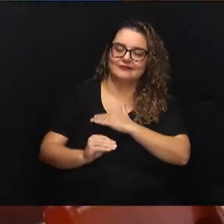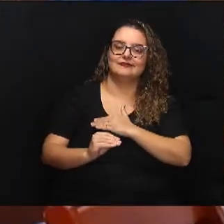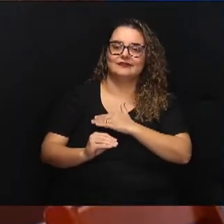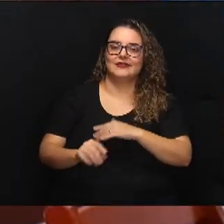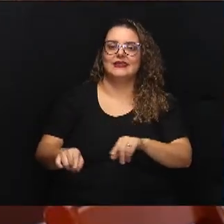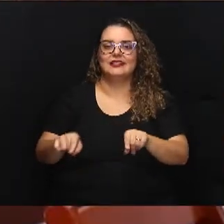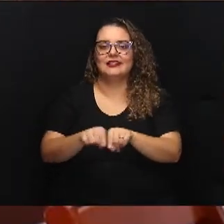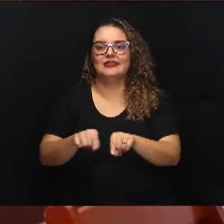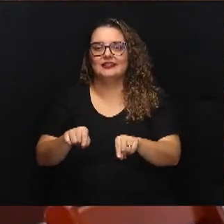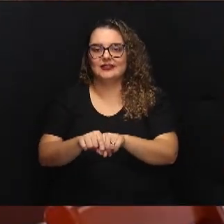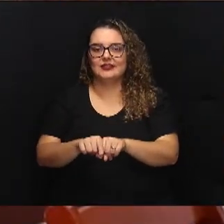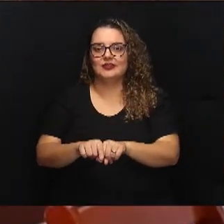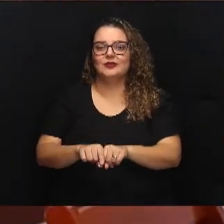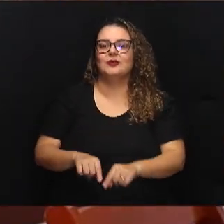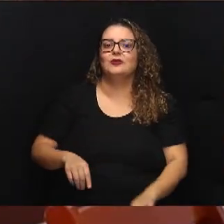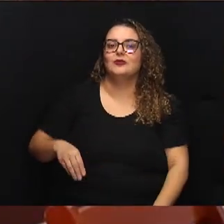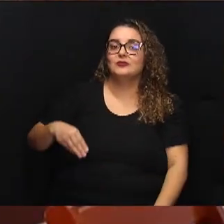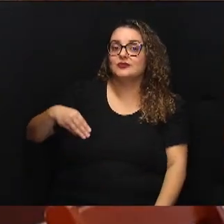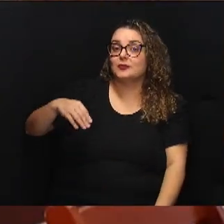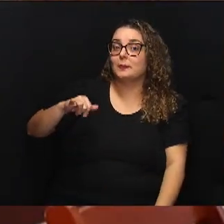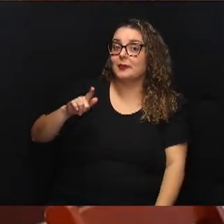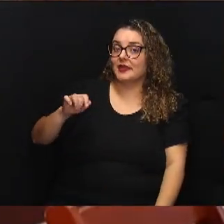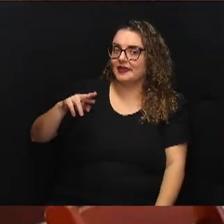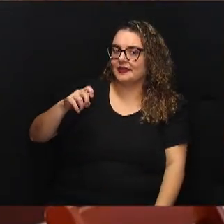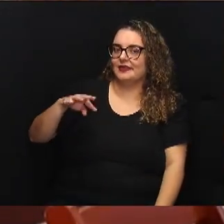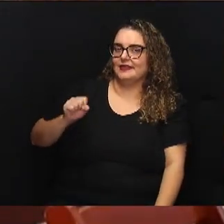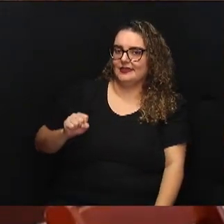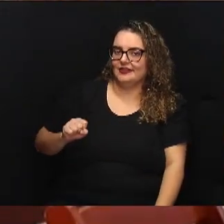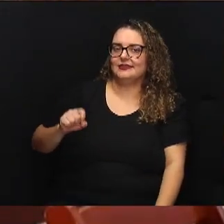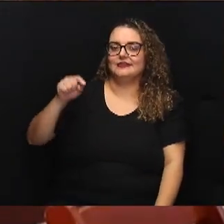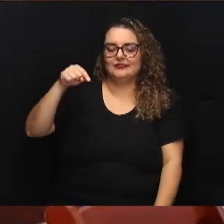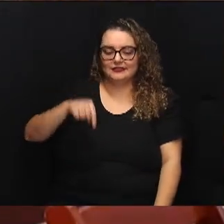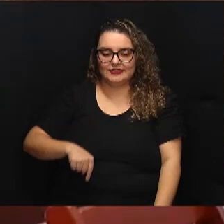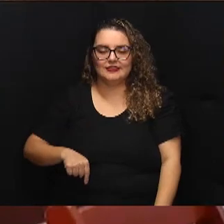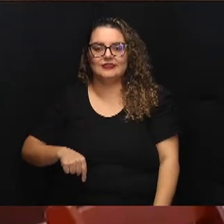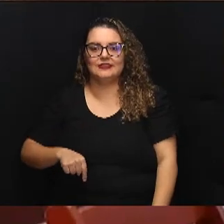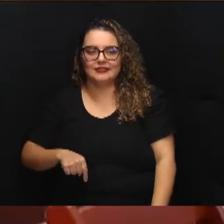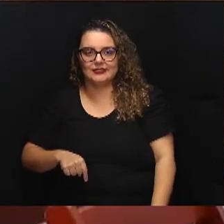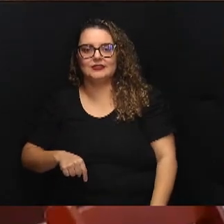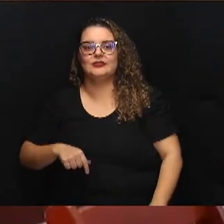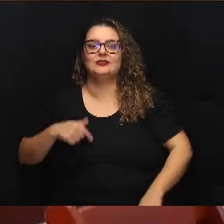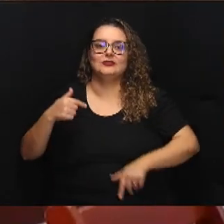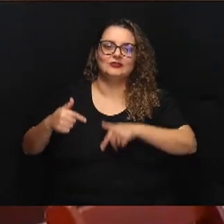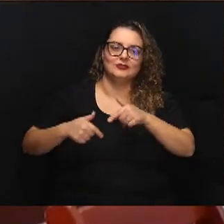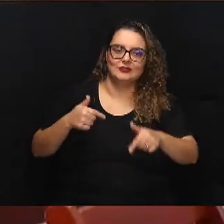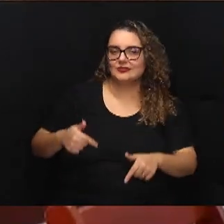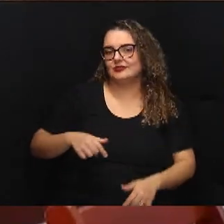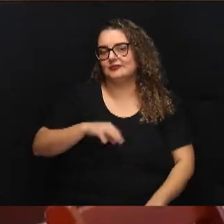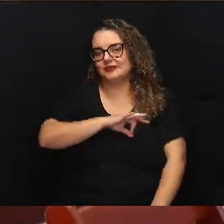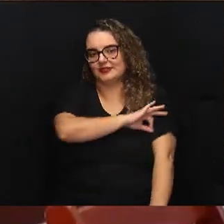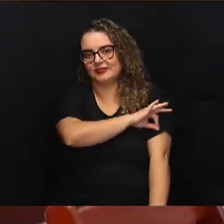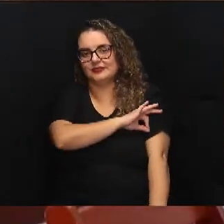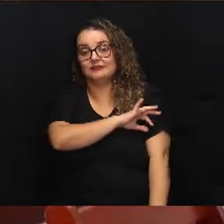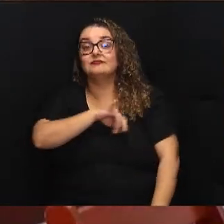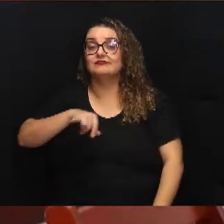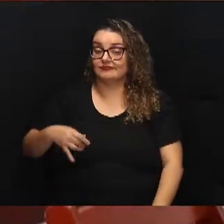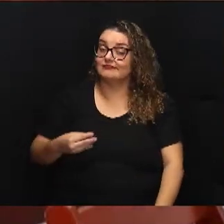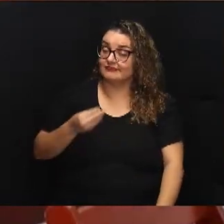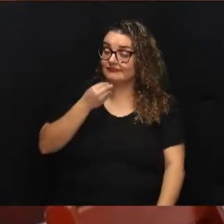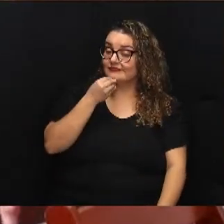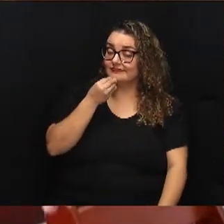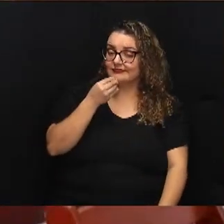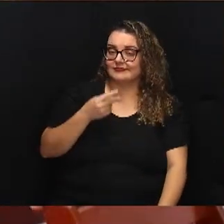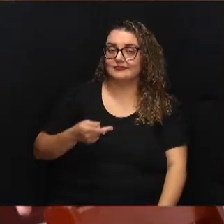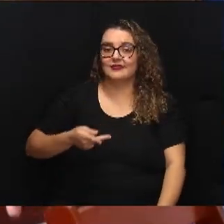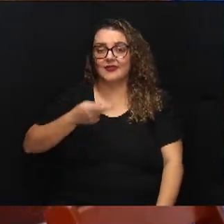os migrantes também. Então as pessoas que passam por aqui, os trabalhadores da prefeitura também aproveitam para fazer